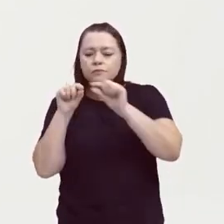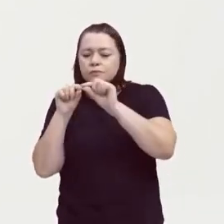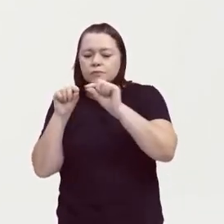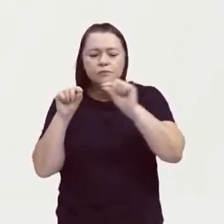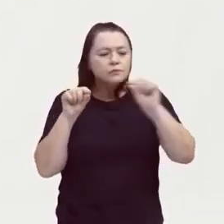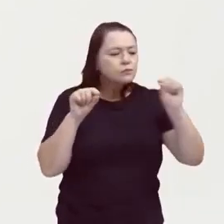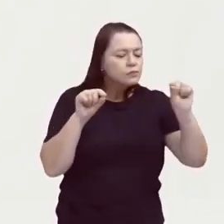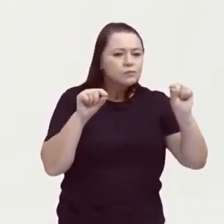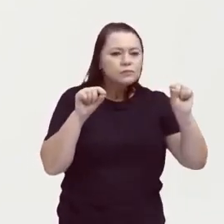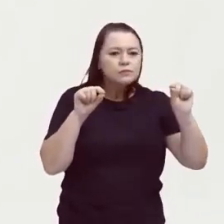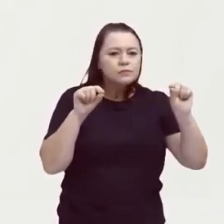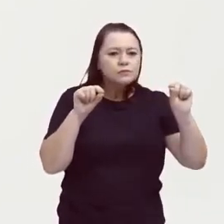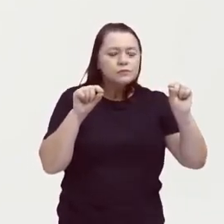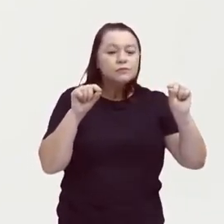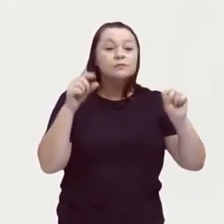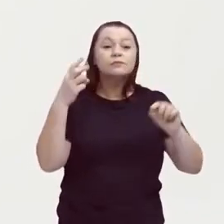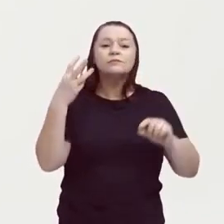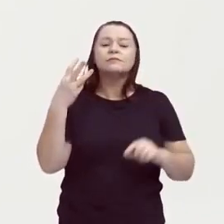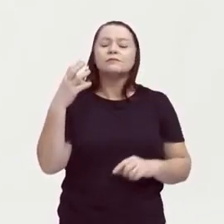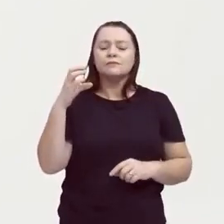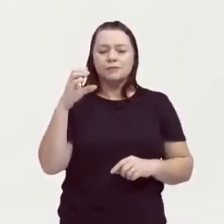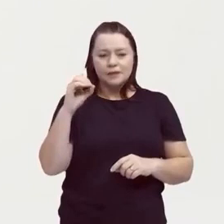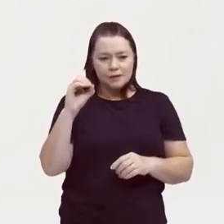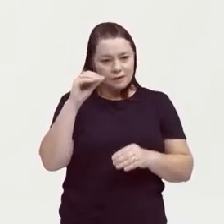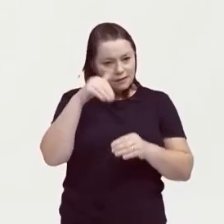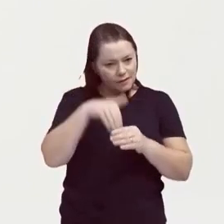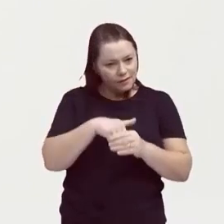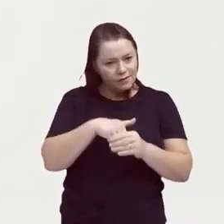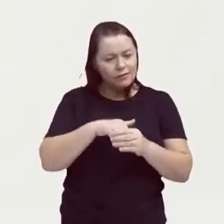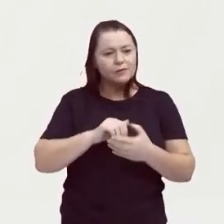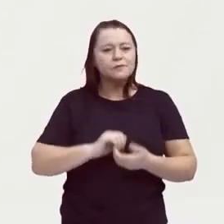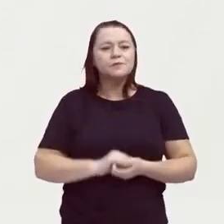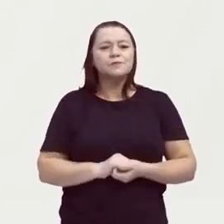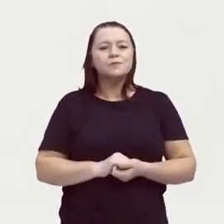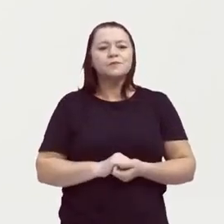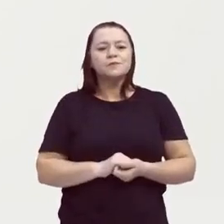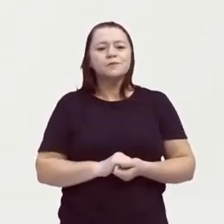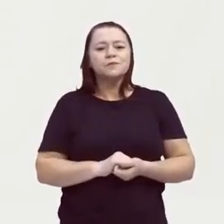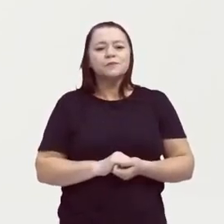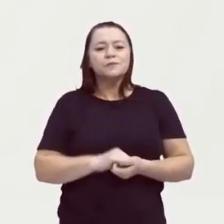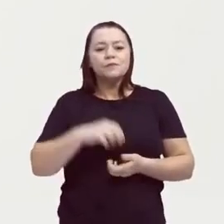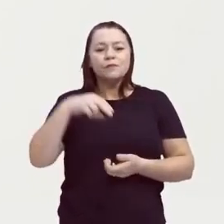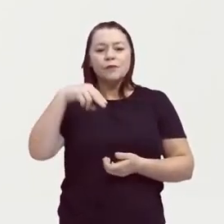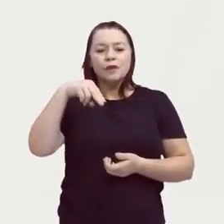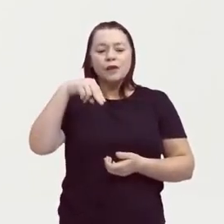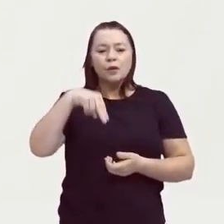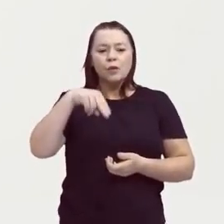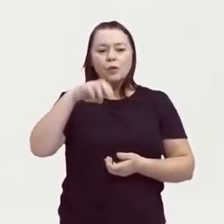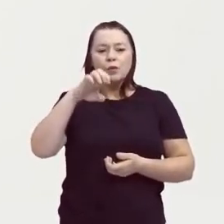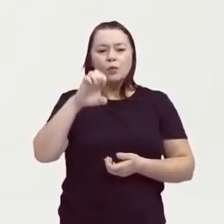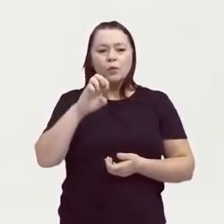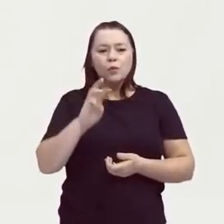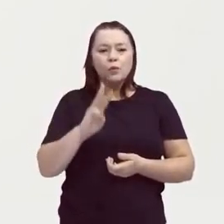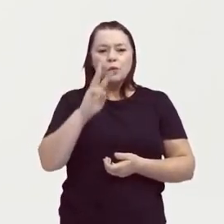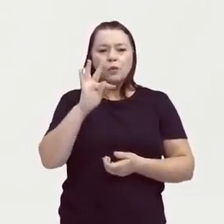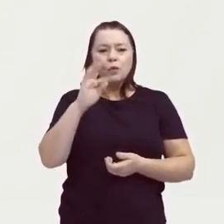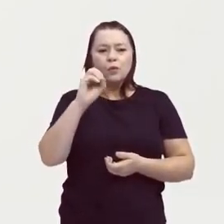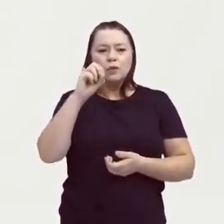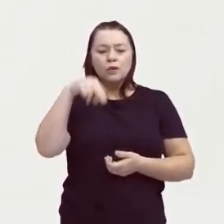votos? 30 votos. O próximo, Newton. O Newton obteve quantos